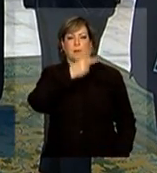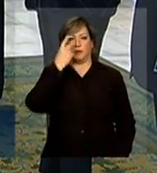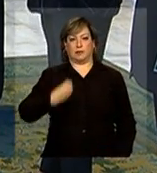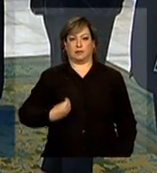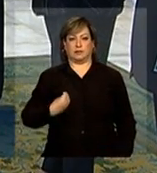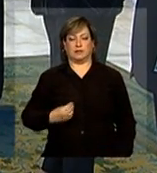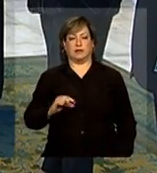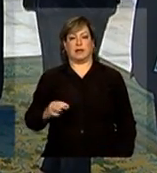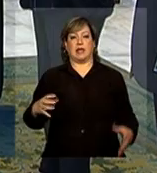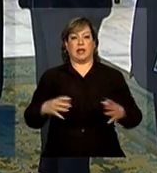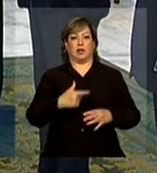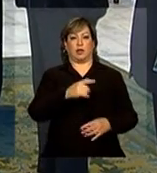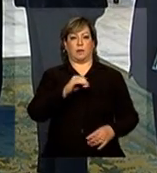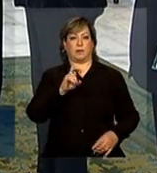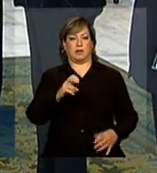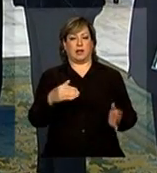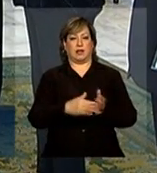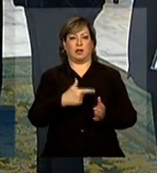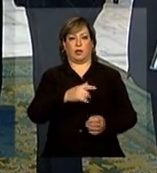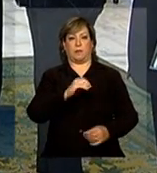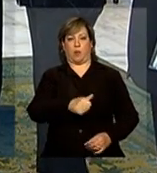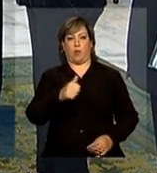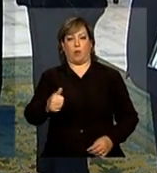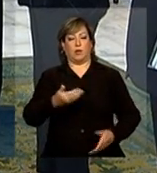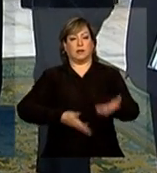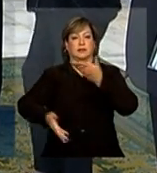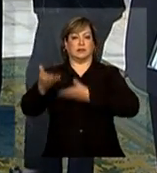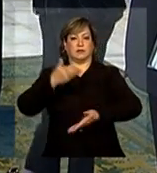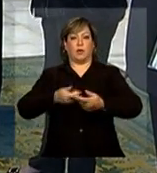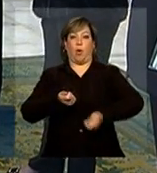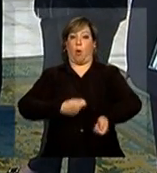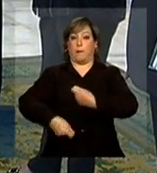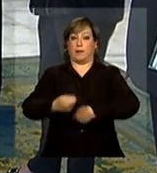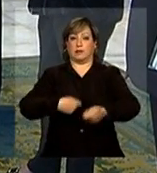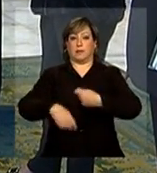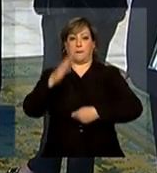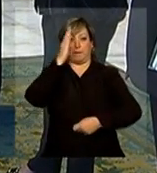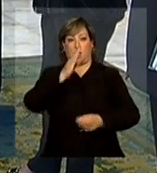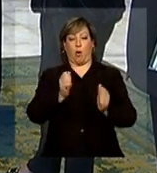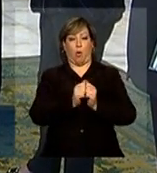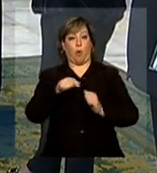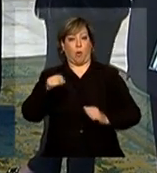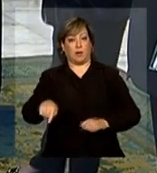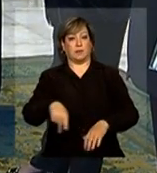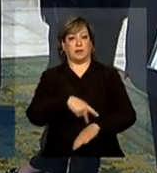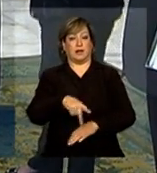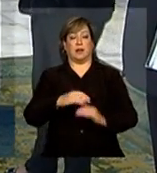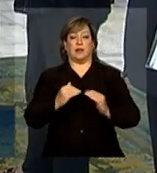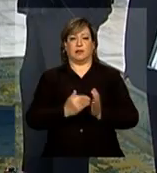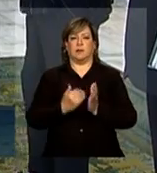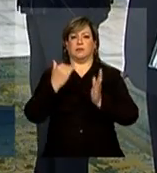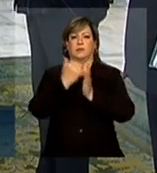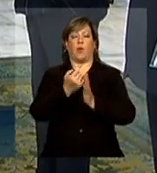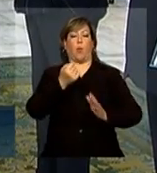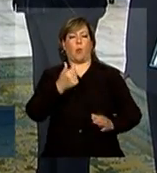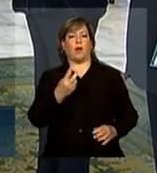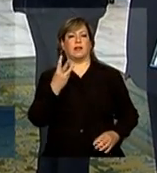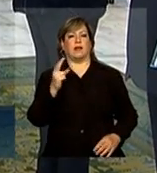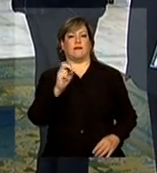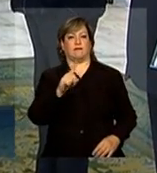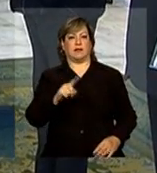Entre 2005 e 2011, o intercâmbio comercial brasileiro com o país cresceu quase